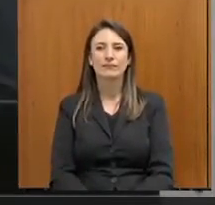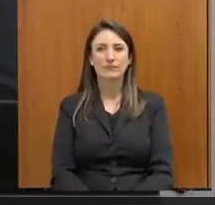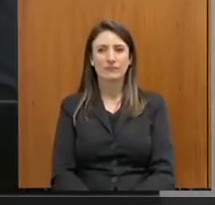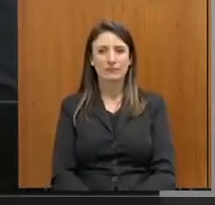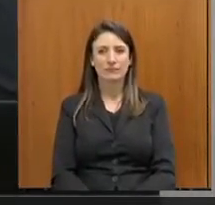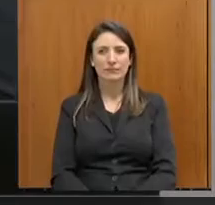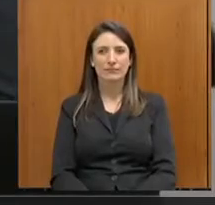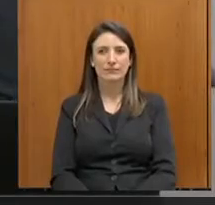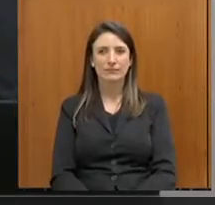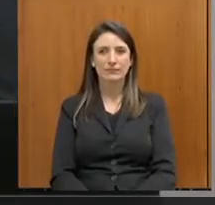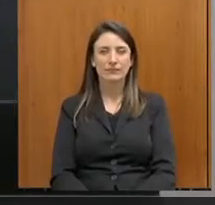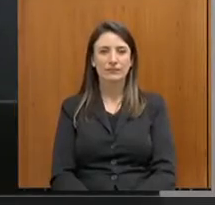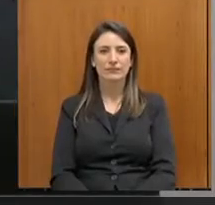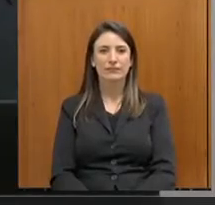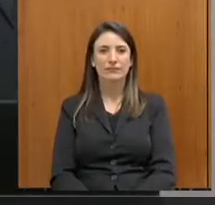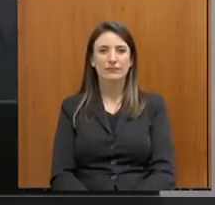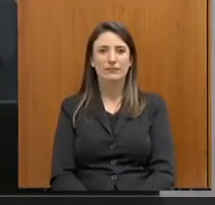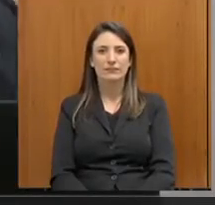não